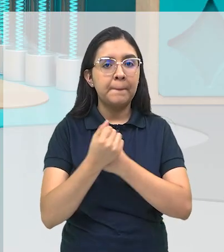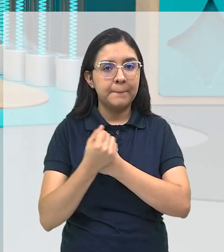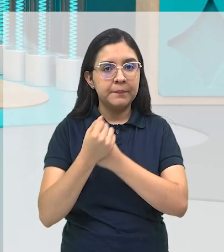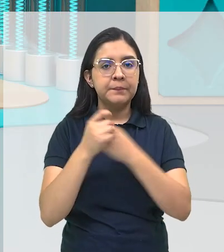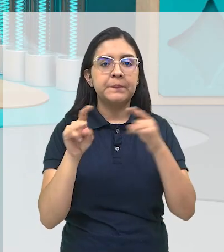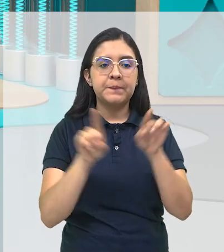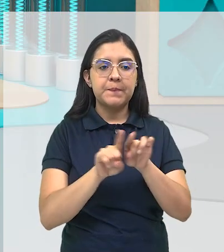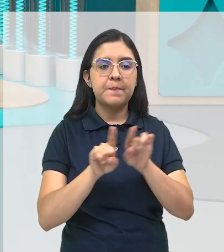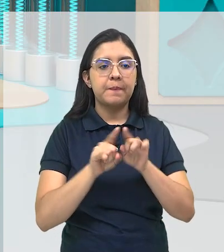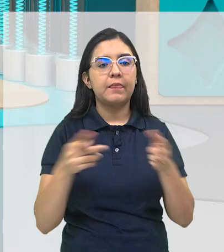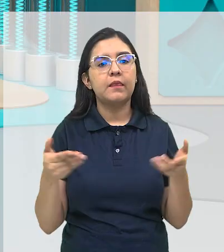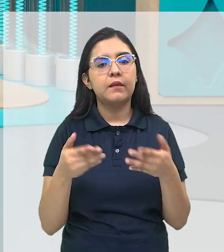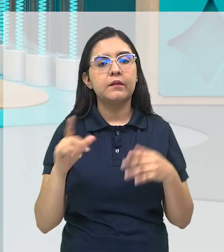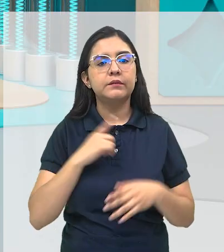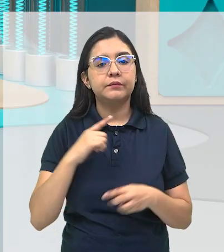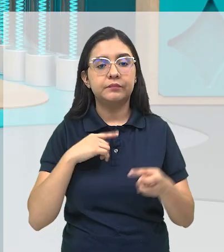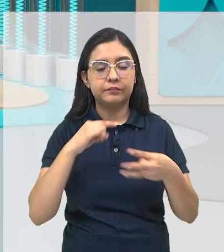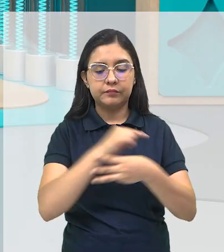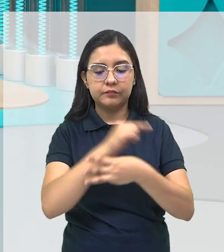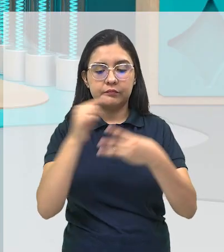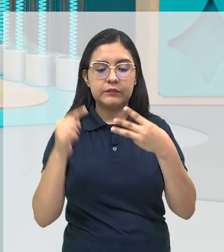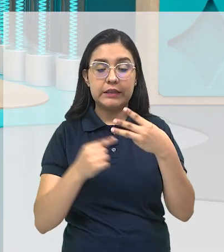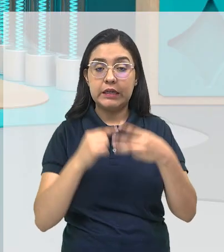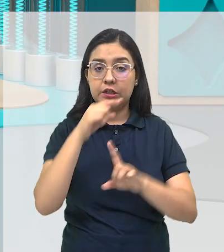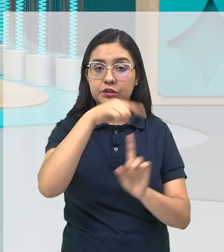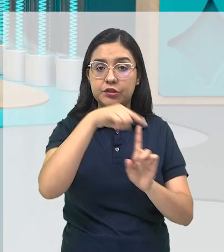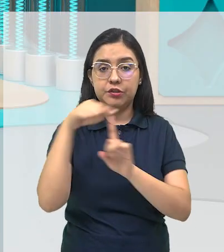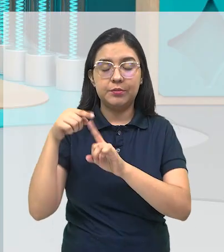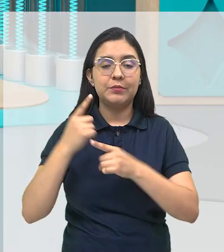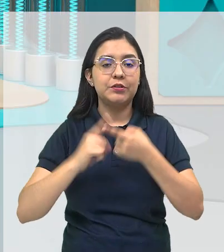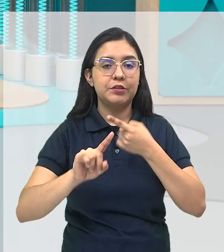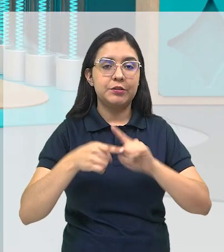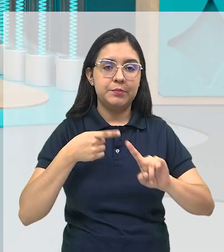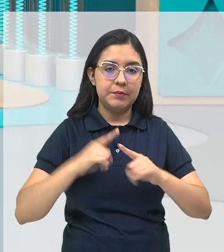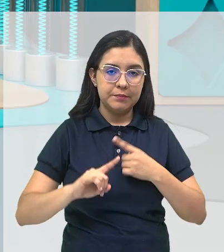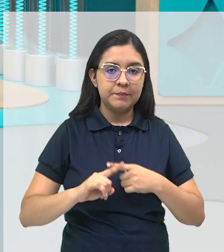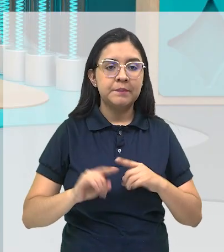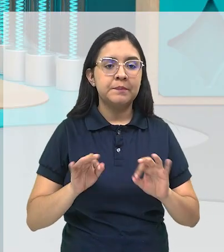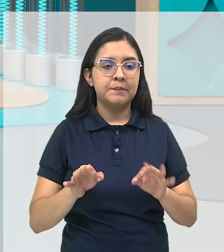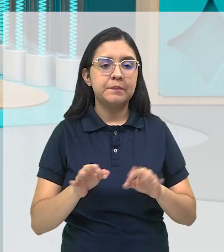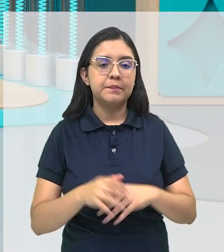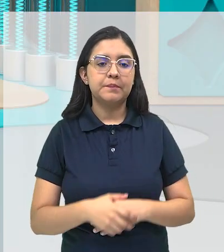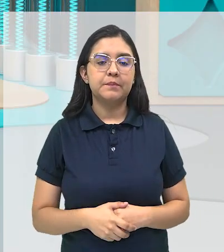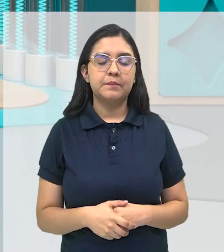perfeito? Atualmente a gente vai ter 3 modalidades de esgrima,